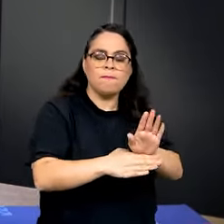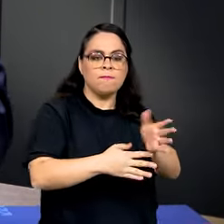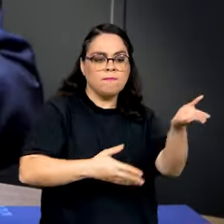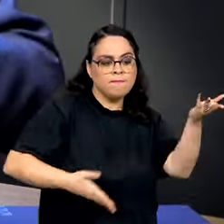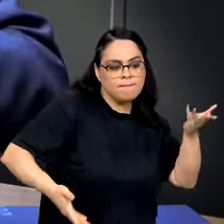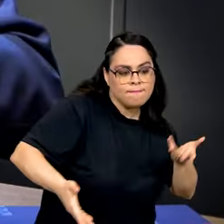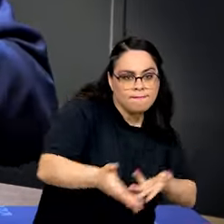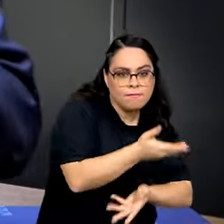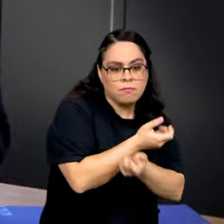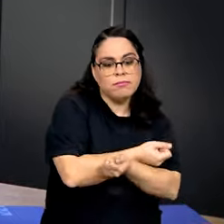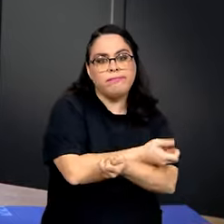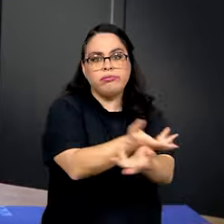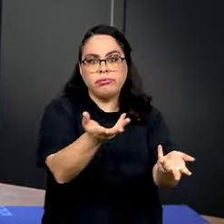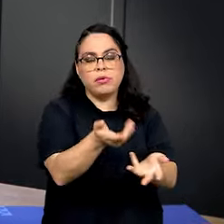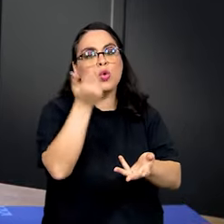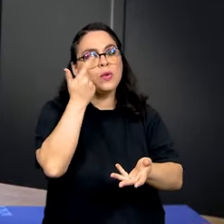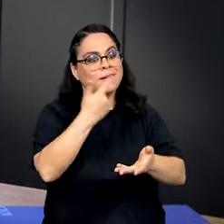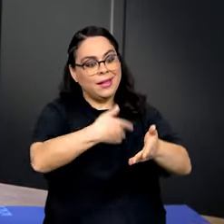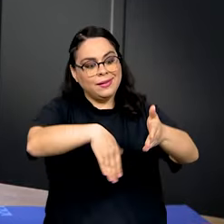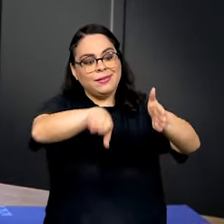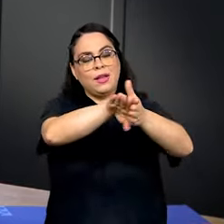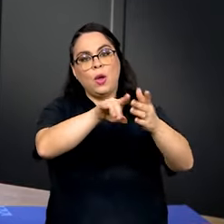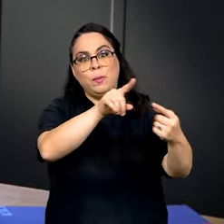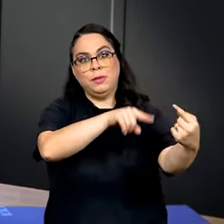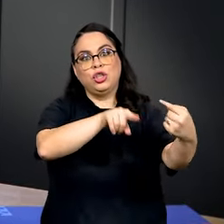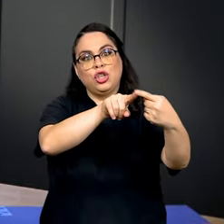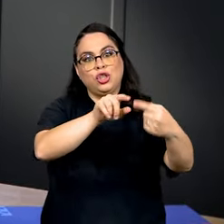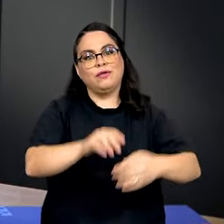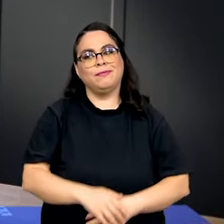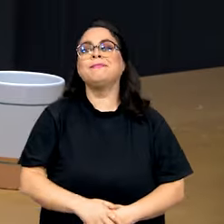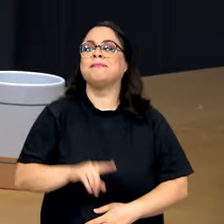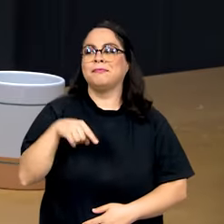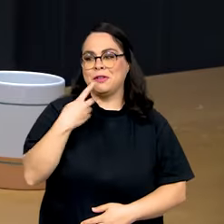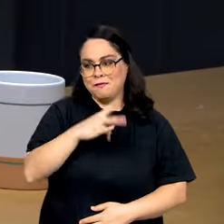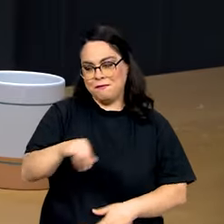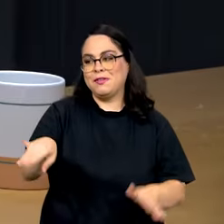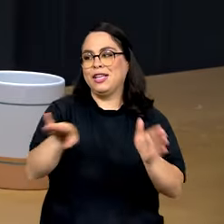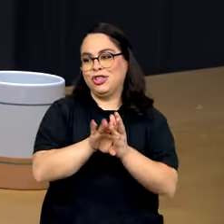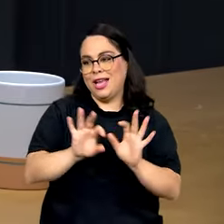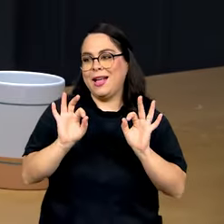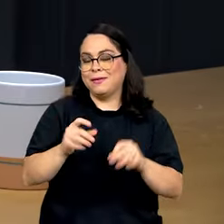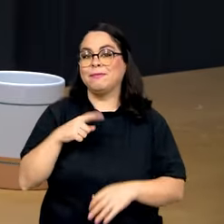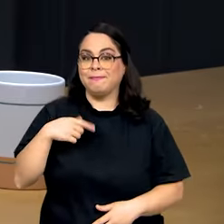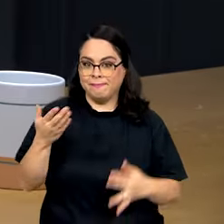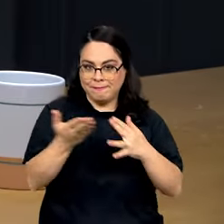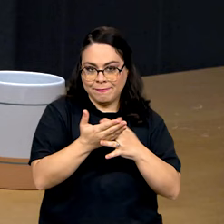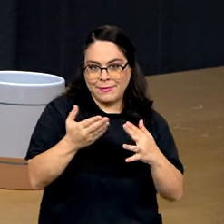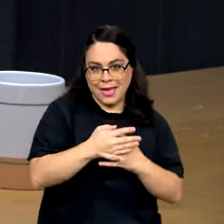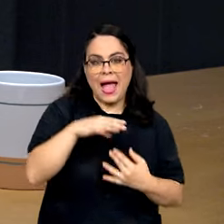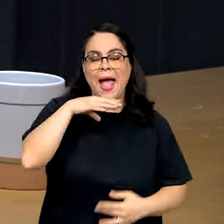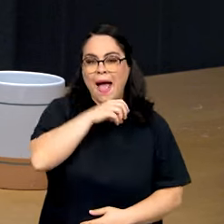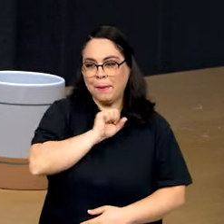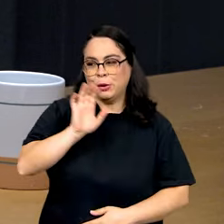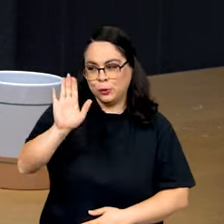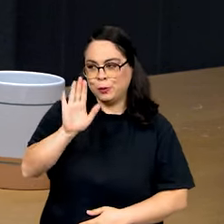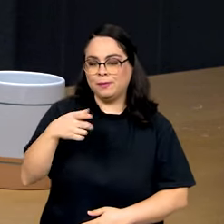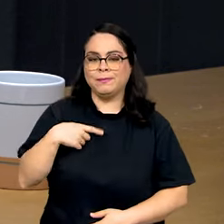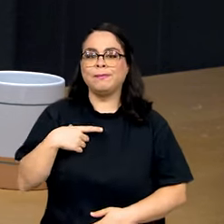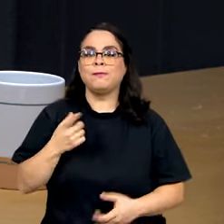partilhar para que a gente alcance esse objetivo e nós vamos chegar a gente vai fazer um intervalo bem rapidinho agora Ministro e